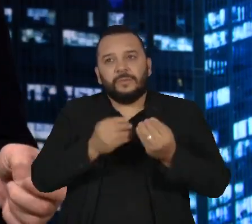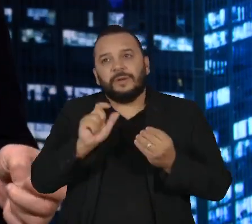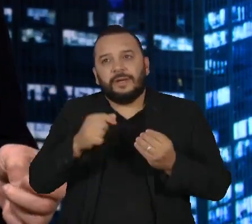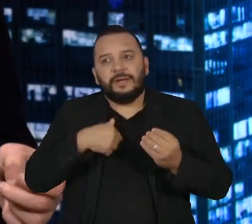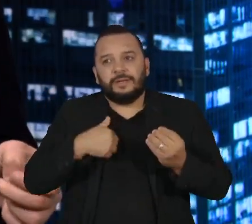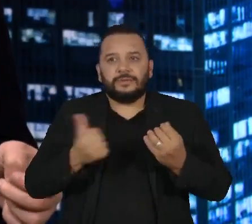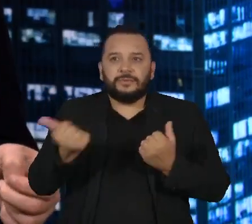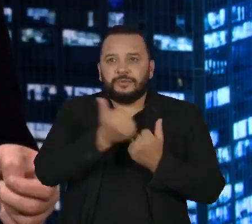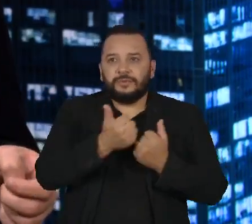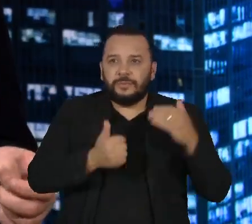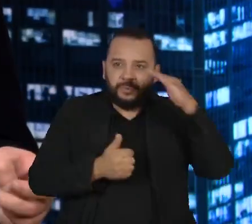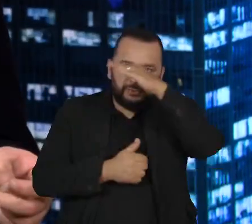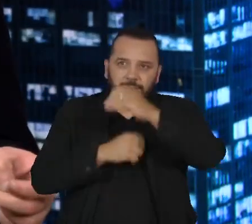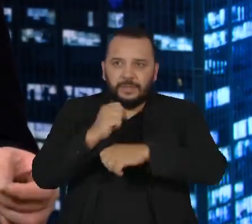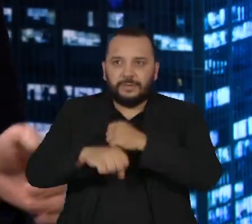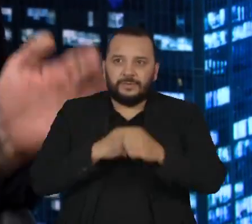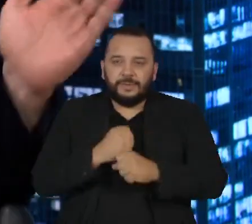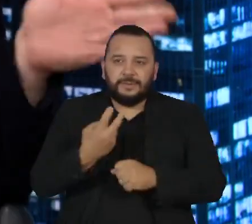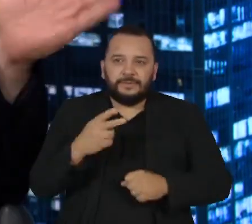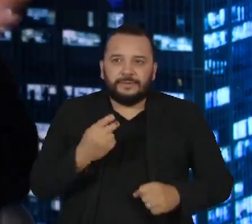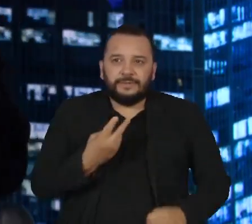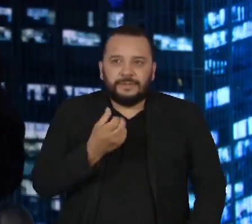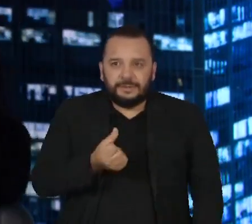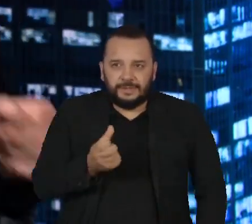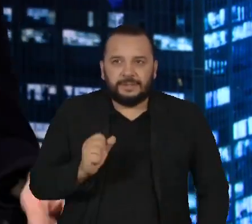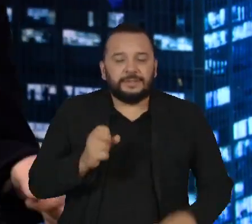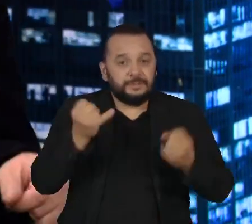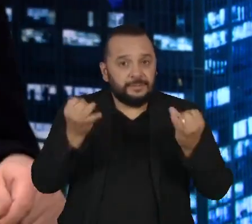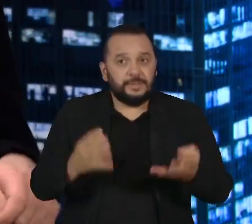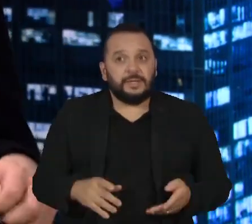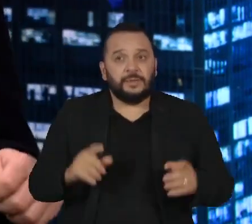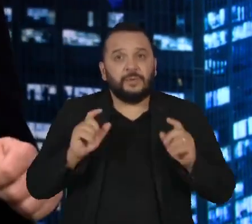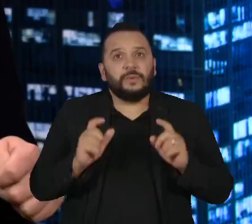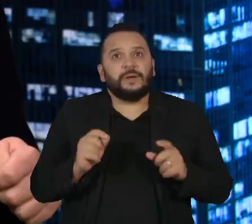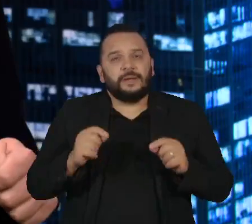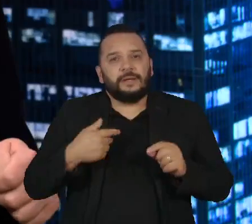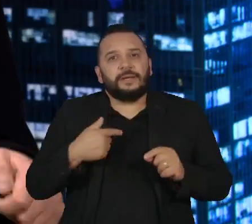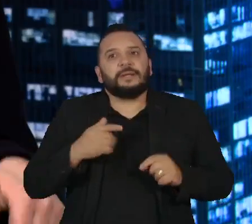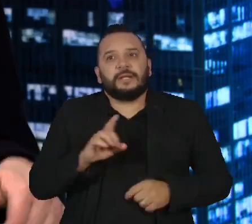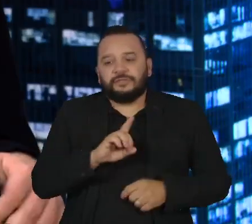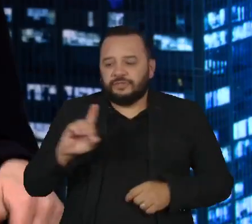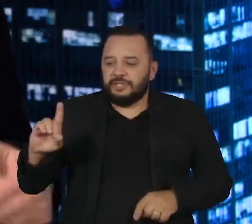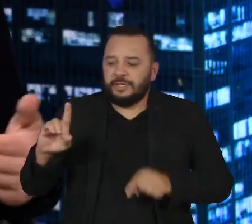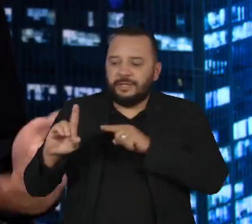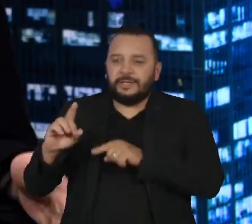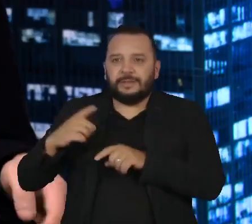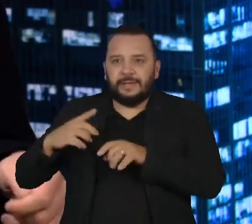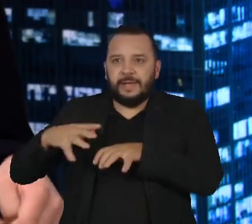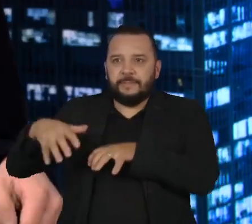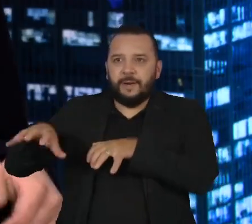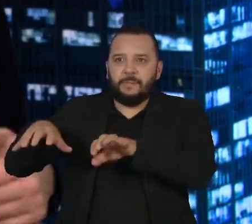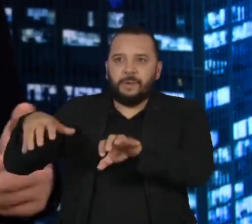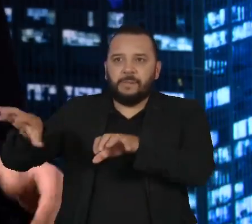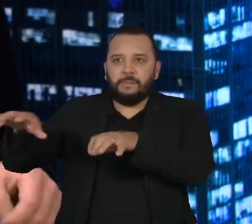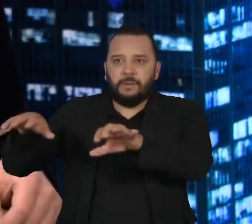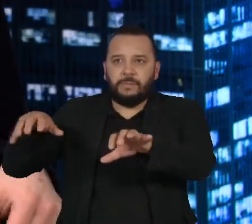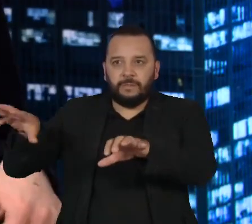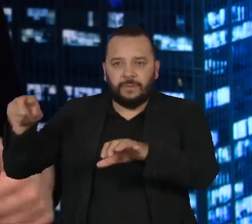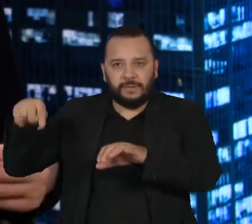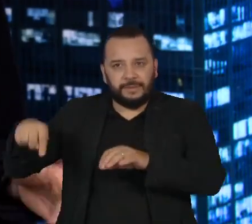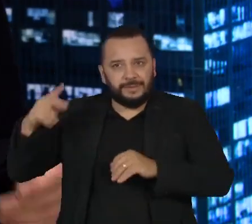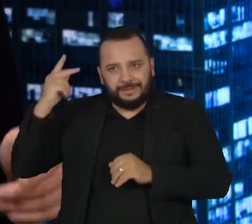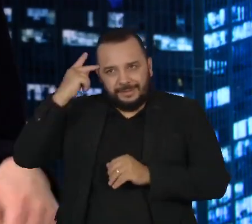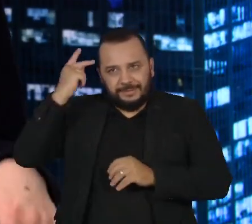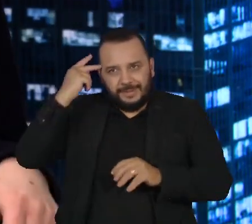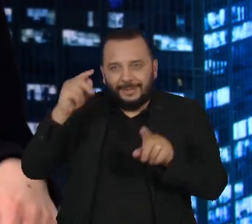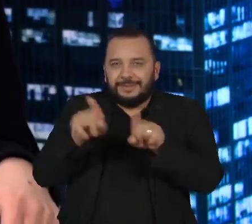Bolsonaro em 2026, né? Isso explica bastante a fragmentação das direitas nessa eleição, principalmente aqui em São Paulo, né? Mas a gente viu também